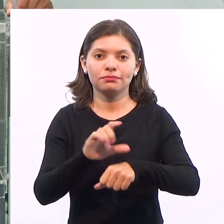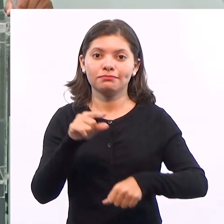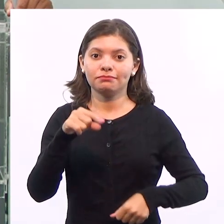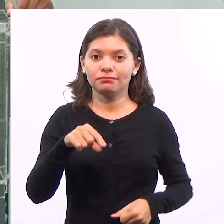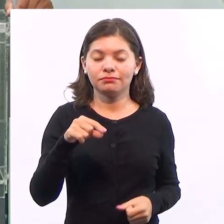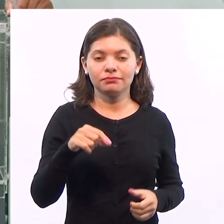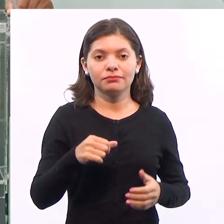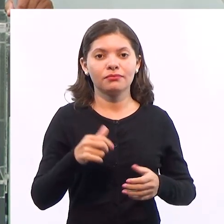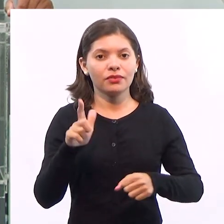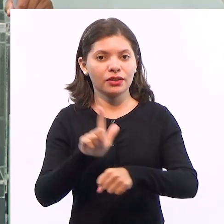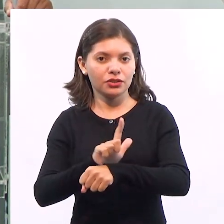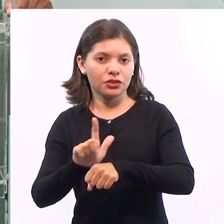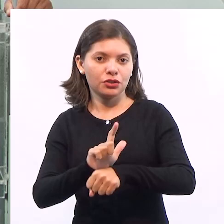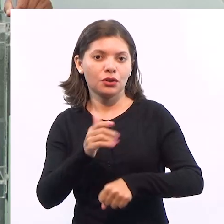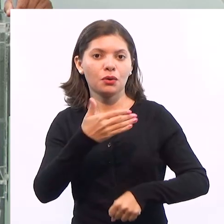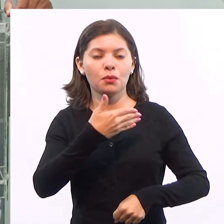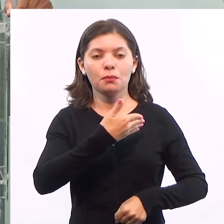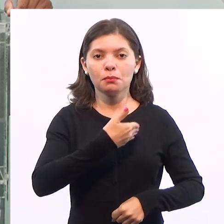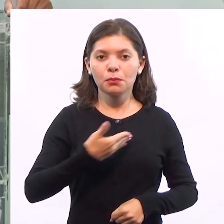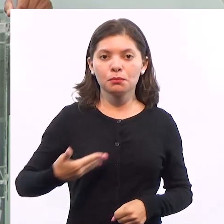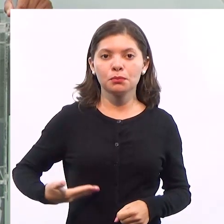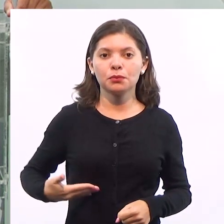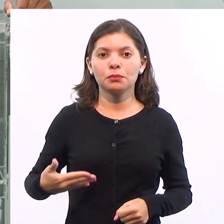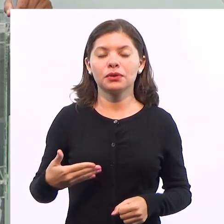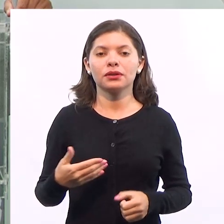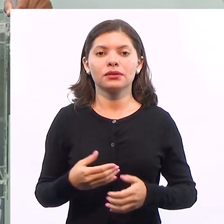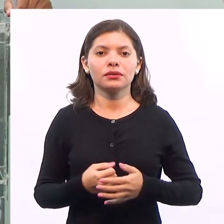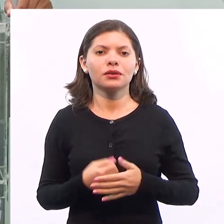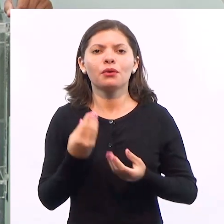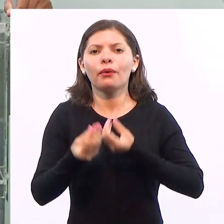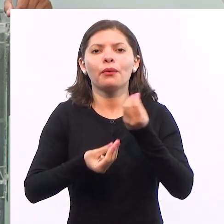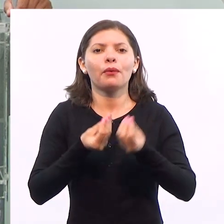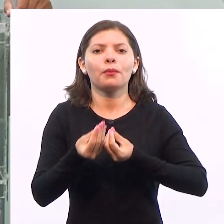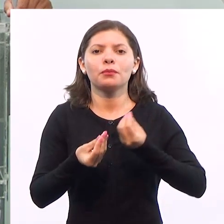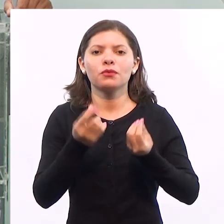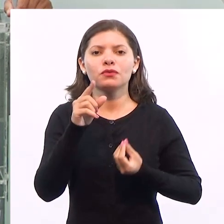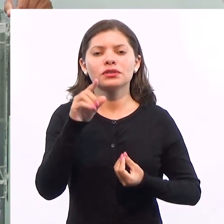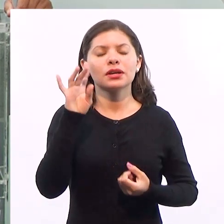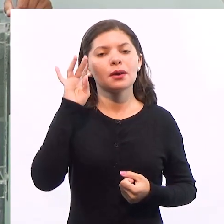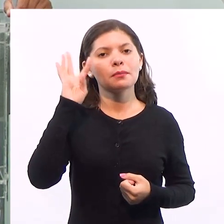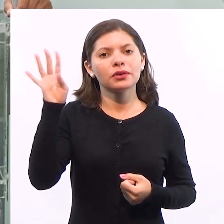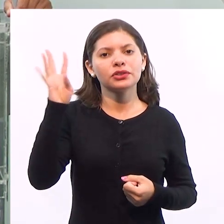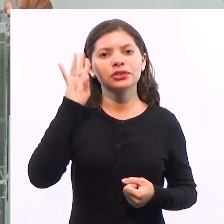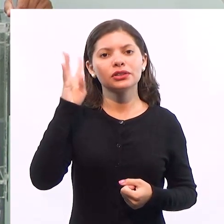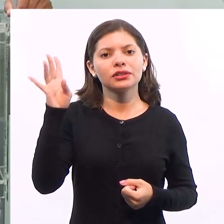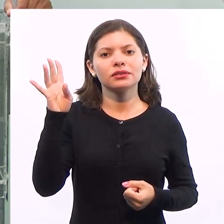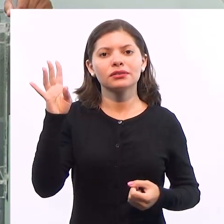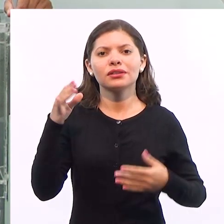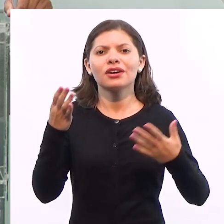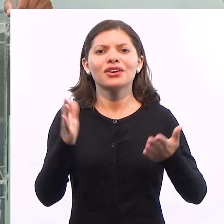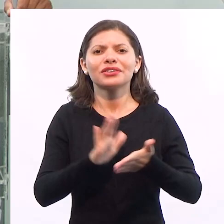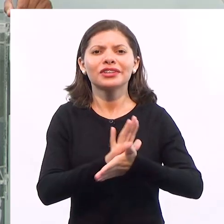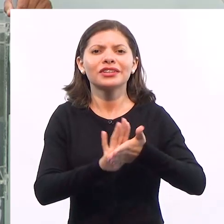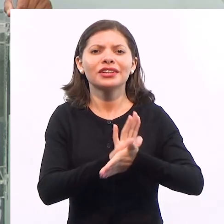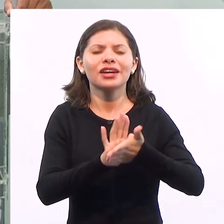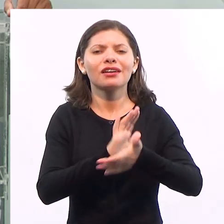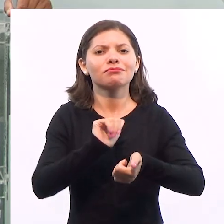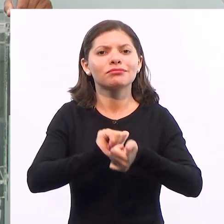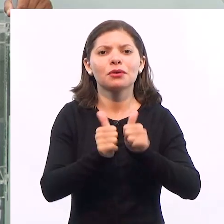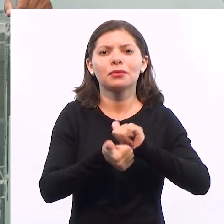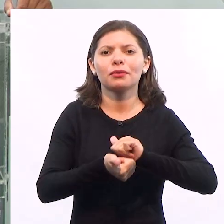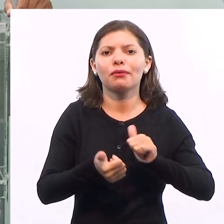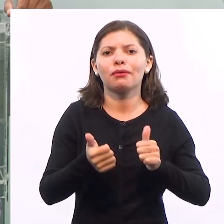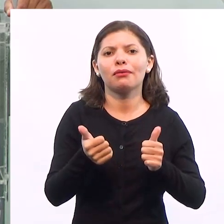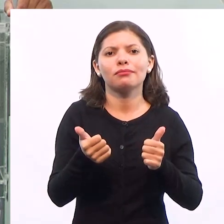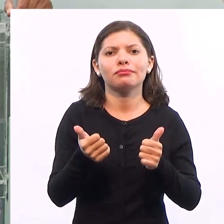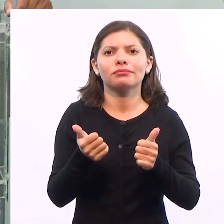cursando, esse aqui, seja gestão pública, seja gestão comercial, como é que seria? Você imagina? Ah, não, mas ninguém se